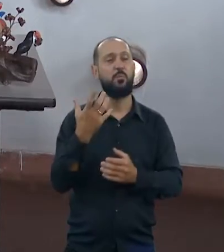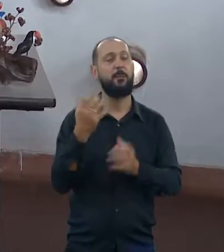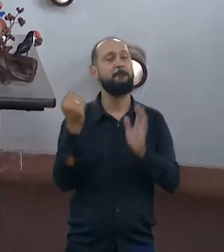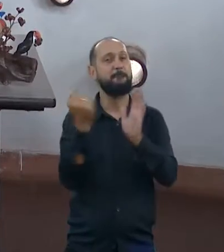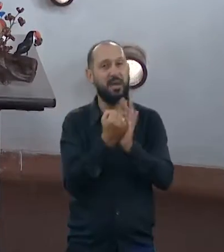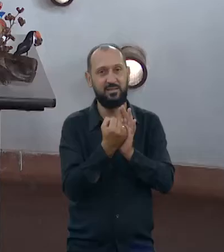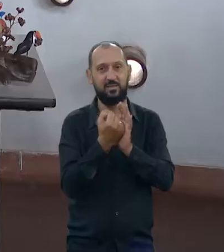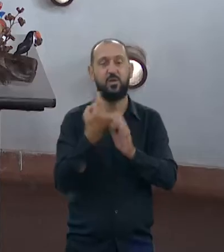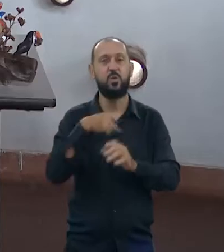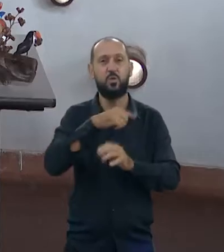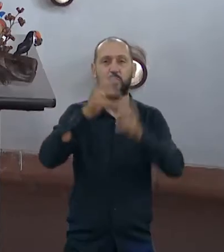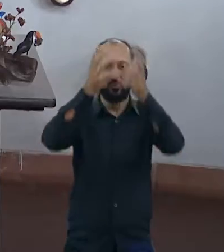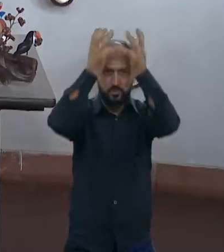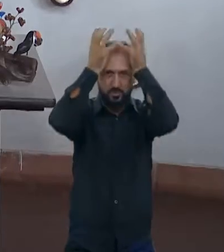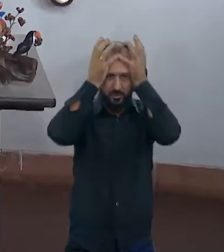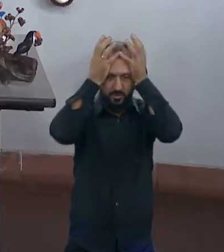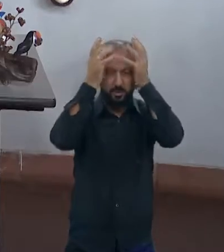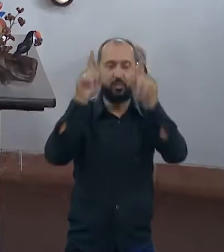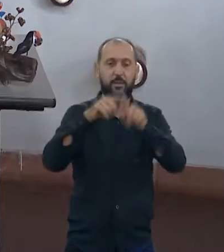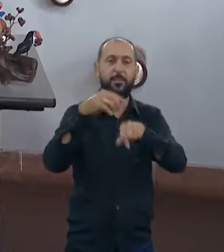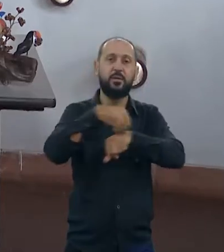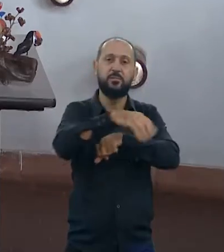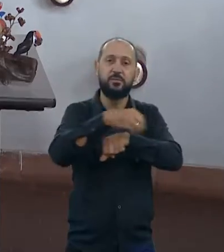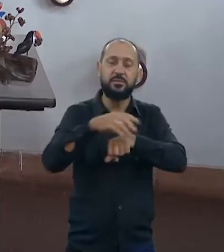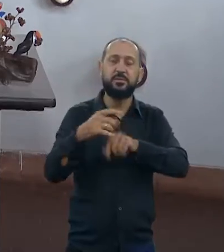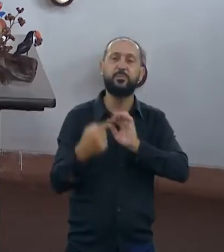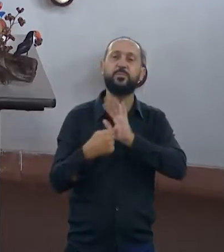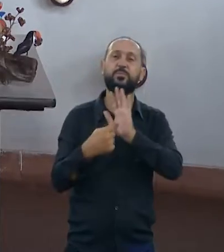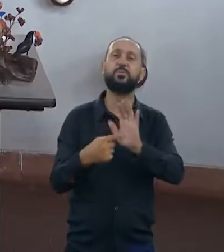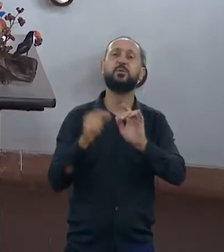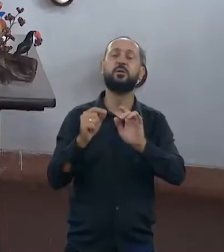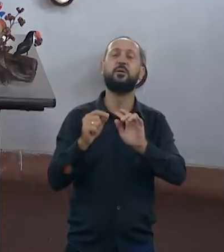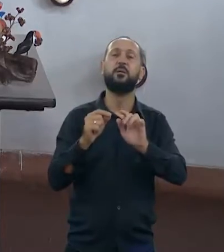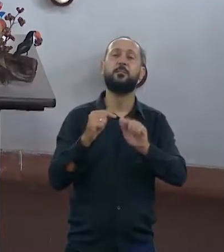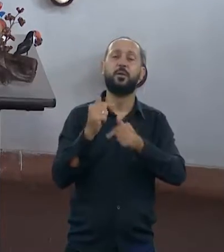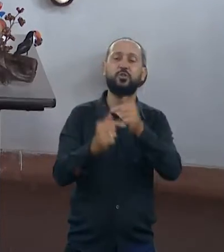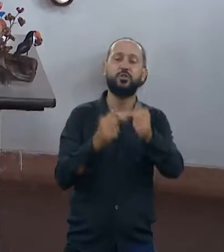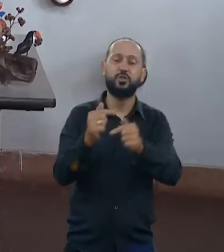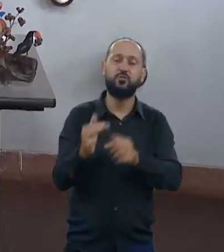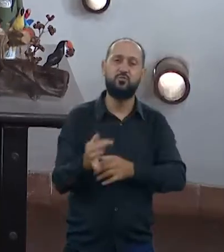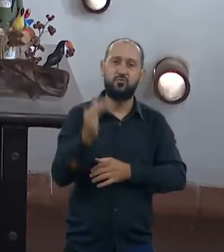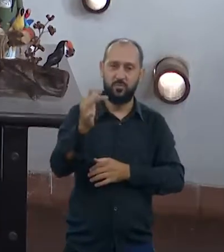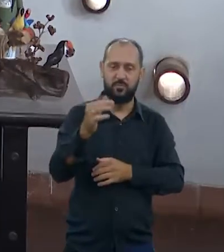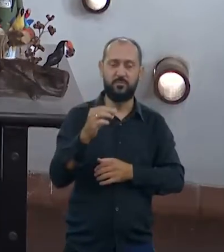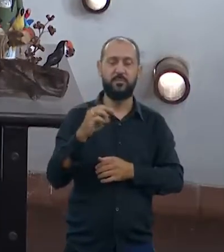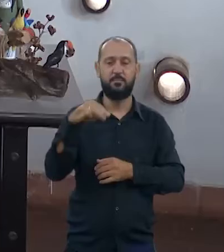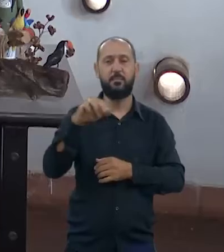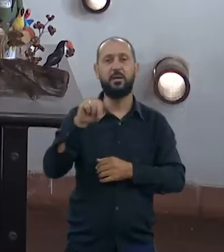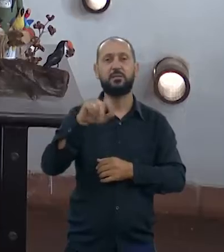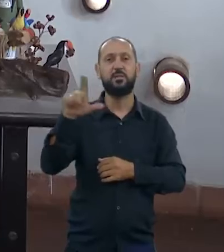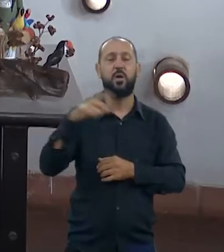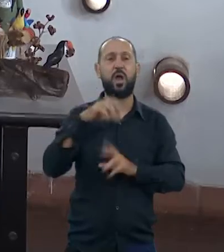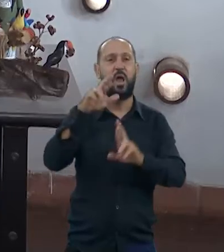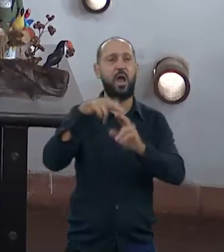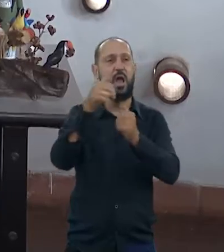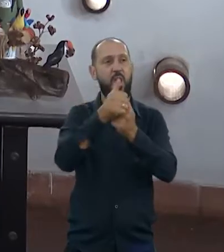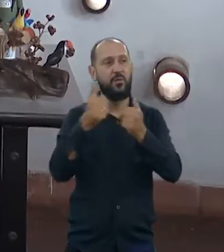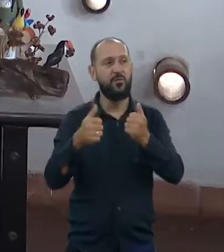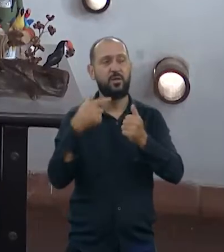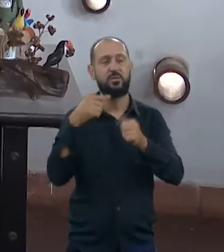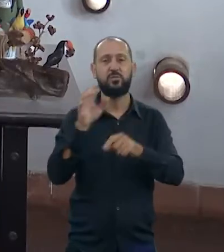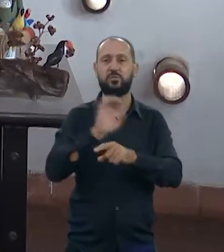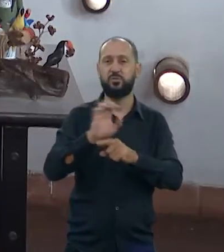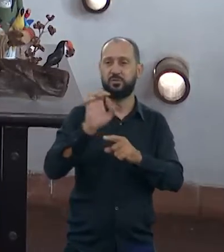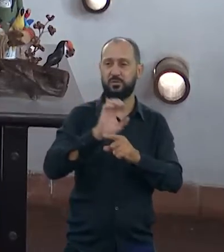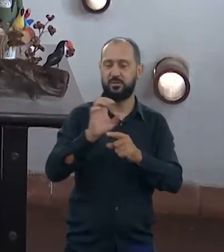legado, e nós, como cacique, devemos deixar também um legado, deixar para as outras gerações, né? O Marçal de Souza é essa referência a